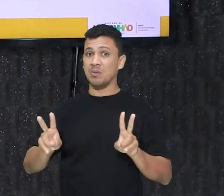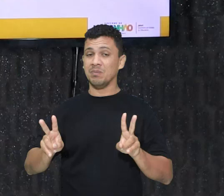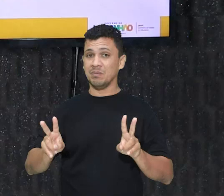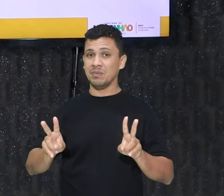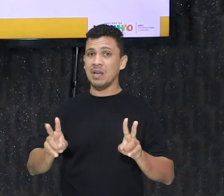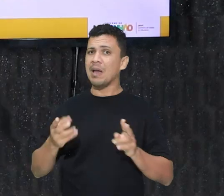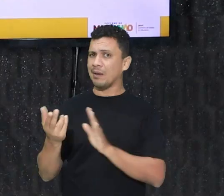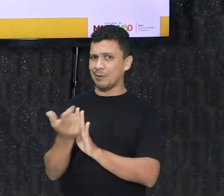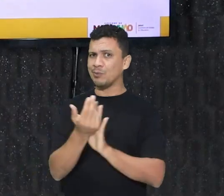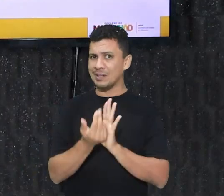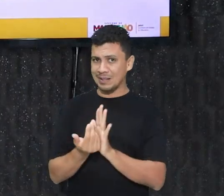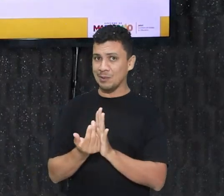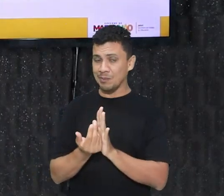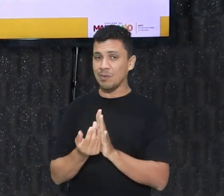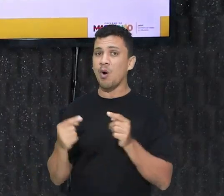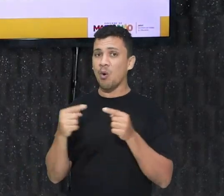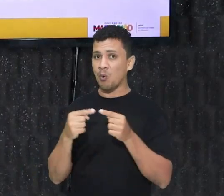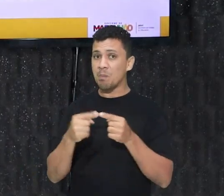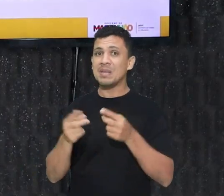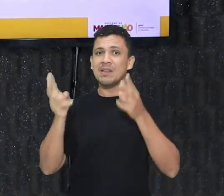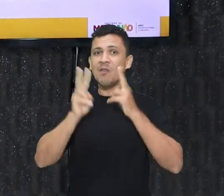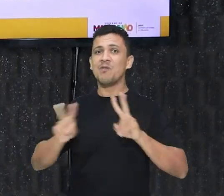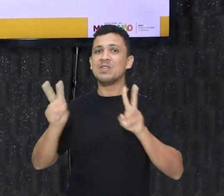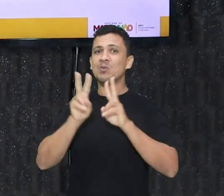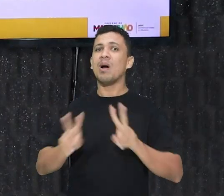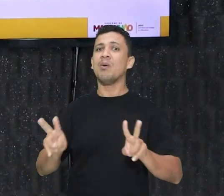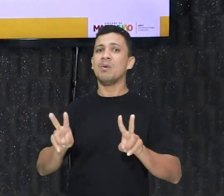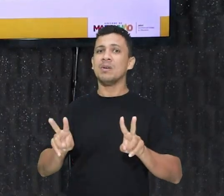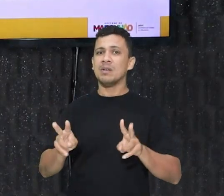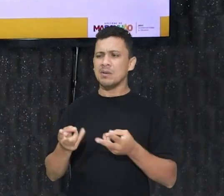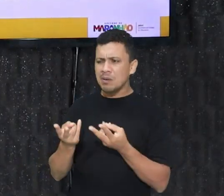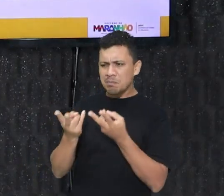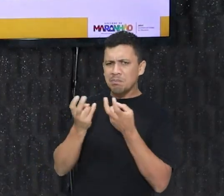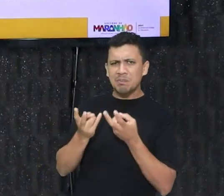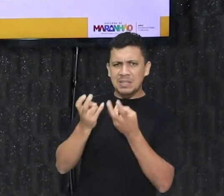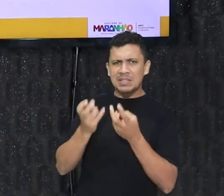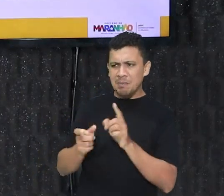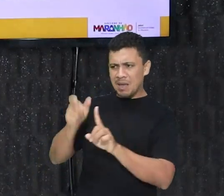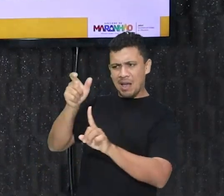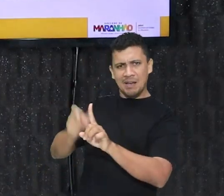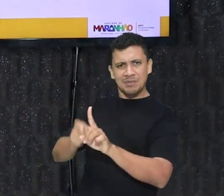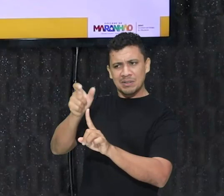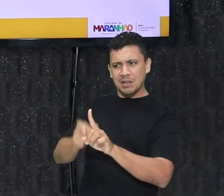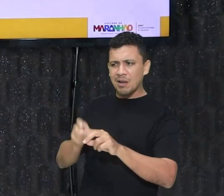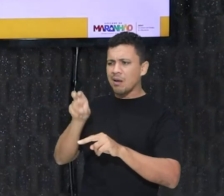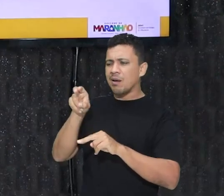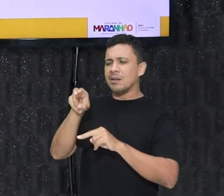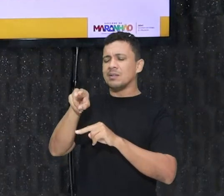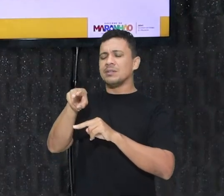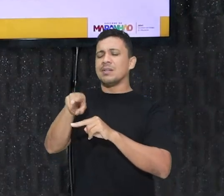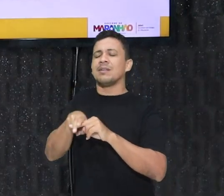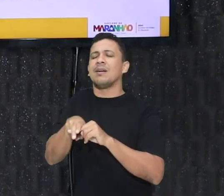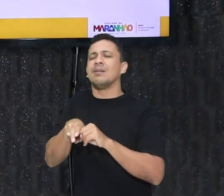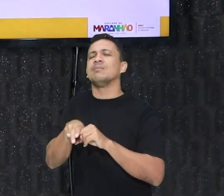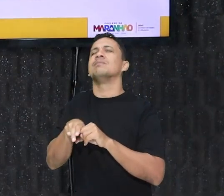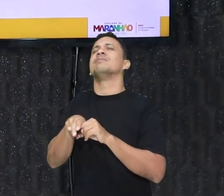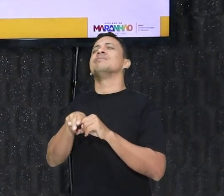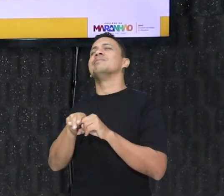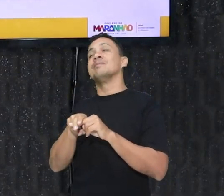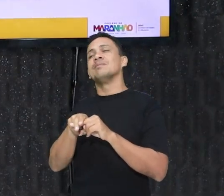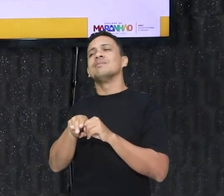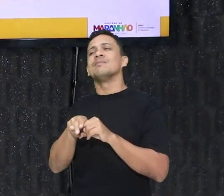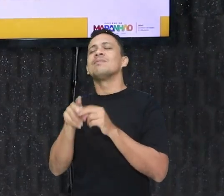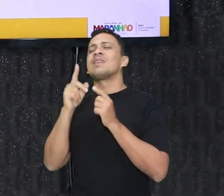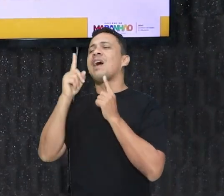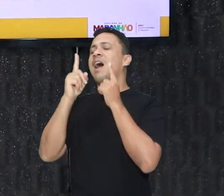quando eu leio o que está escrito, observo como está a personagem, como ela está sentada, se está deitada, as